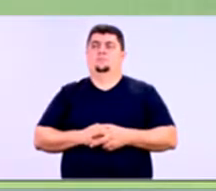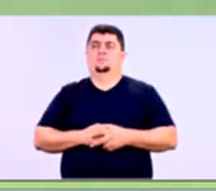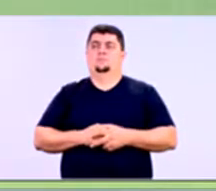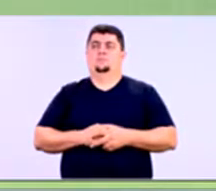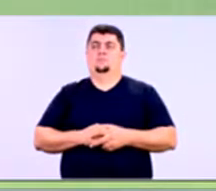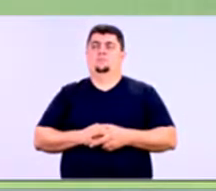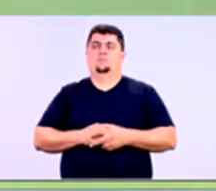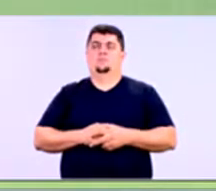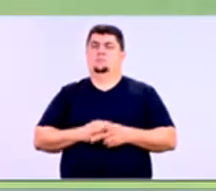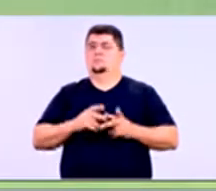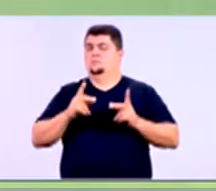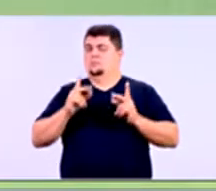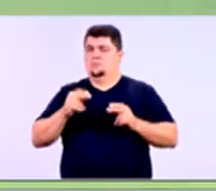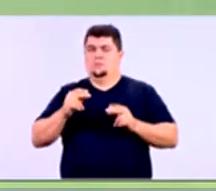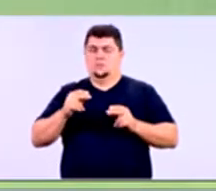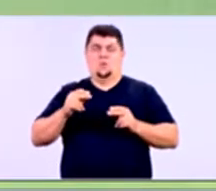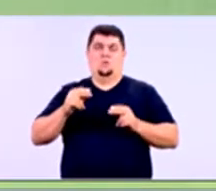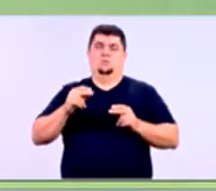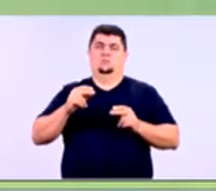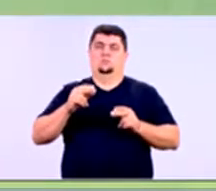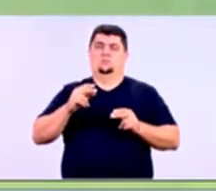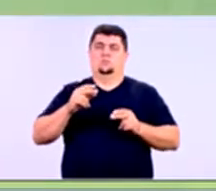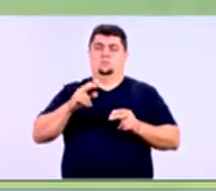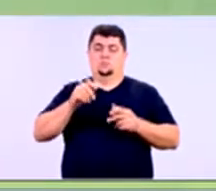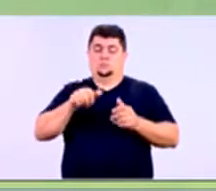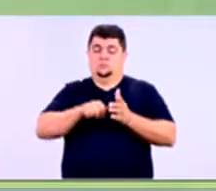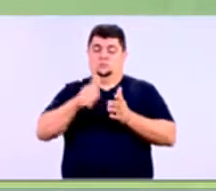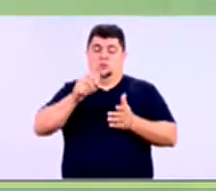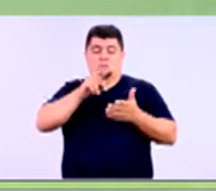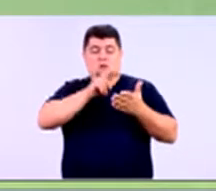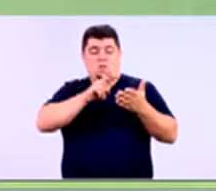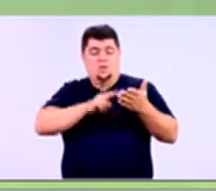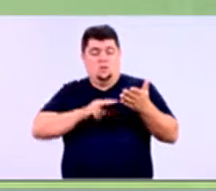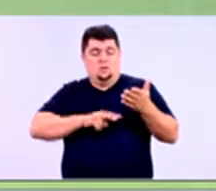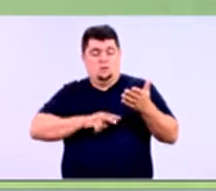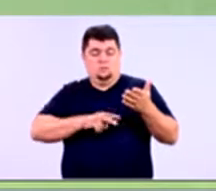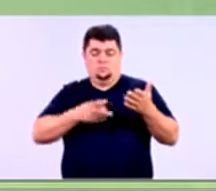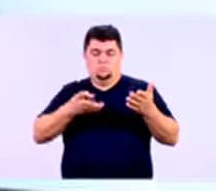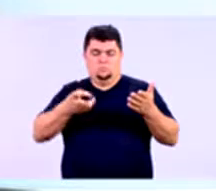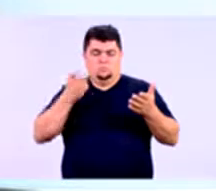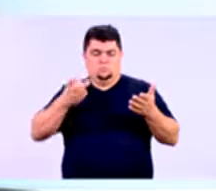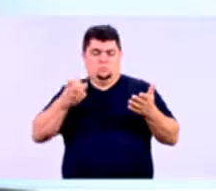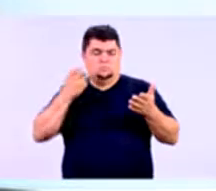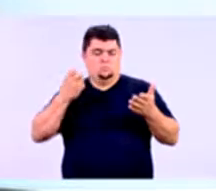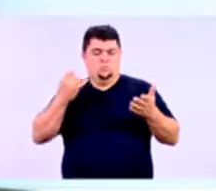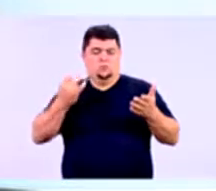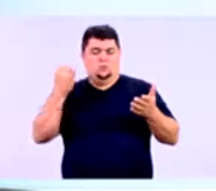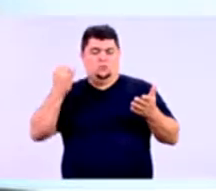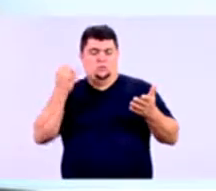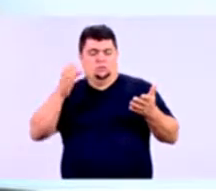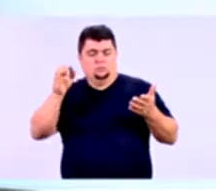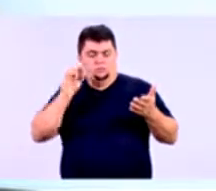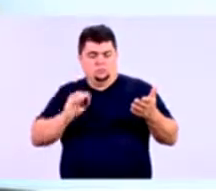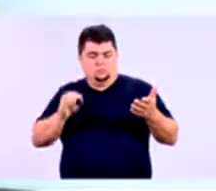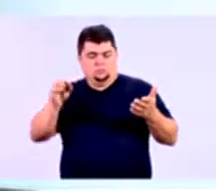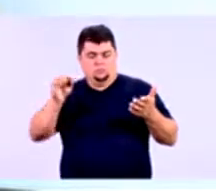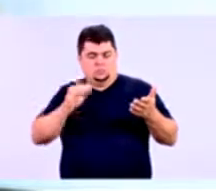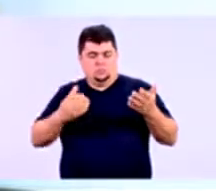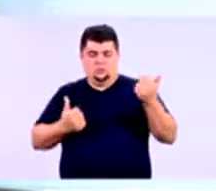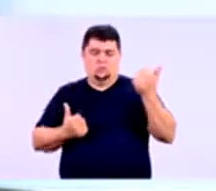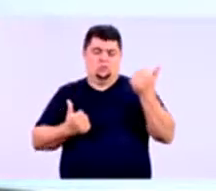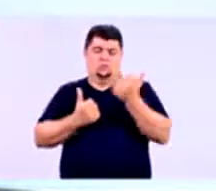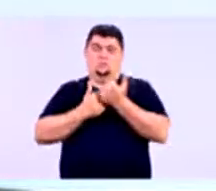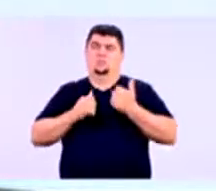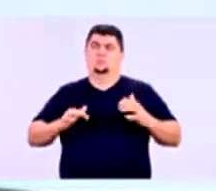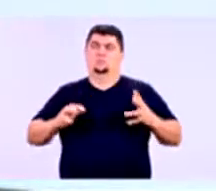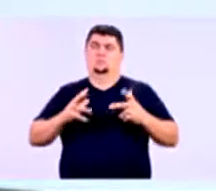Segue a mesma ideia. Lê o problema, anota as variáveis, os valores, e aí substitui na